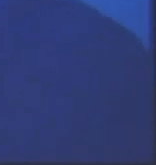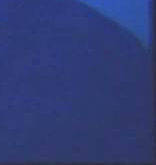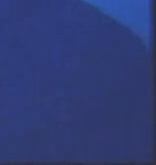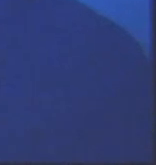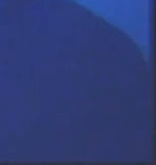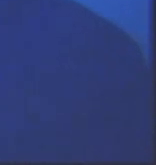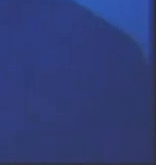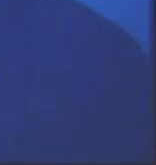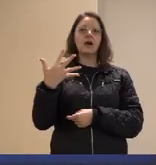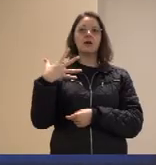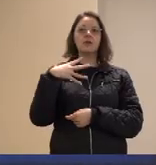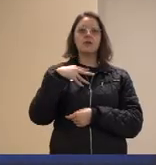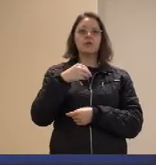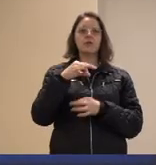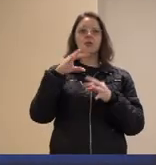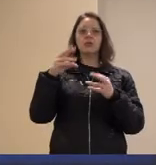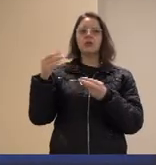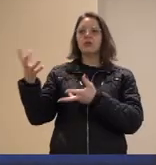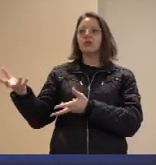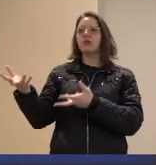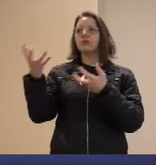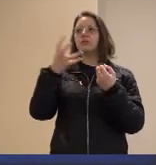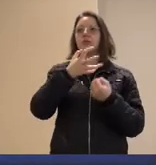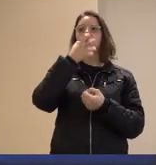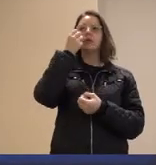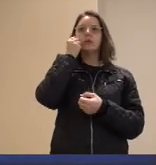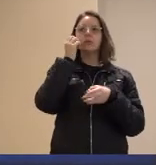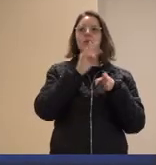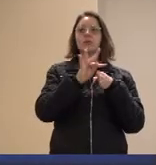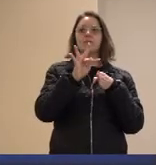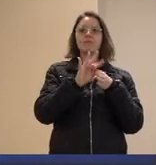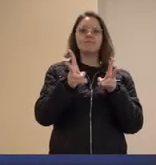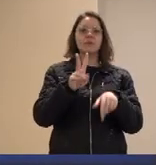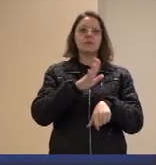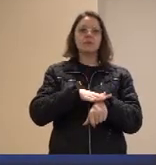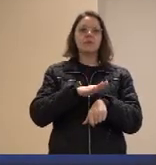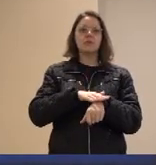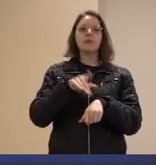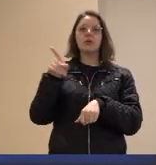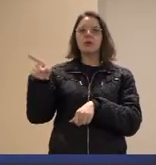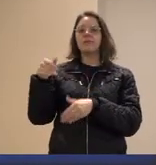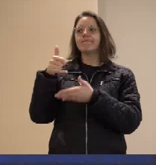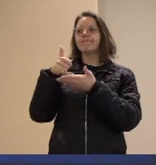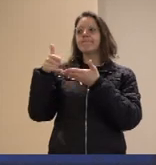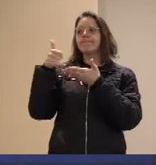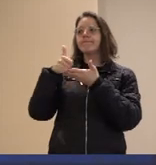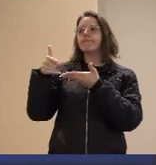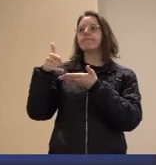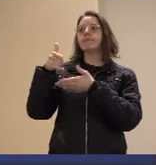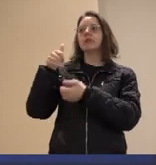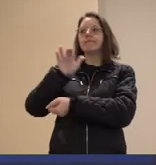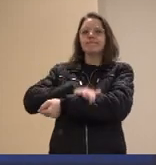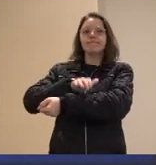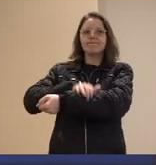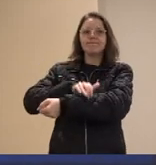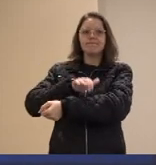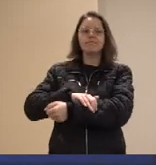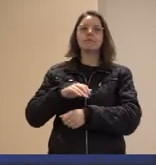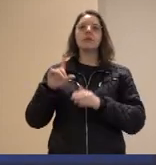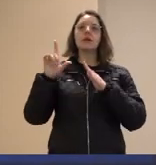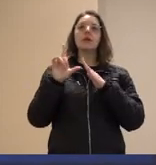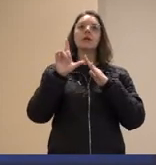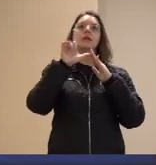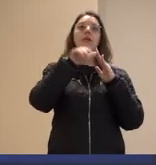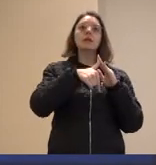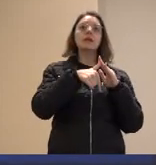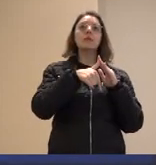foram tomados dela pelo conselho, pelo mesmo motivo, de ela ser usuária de drogas. Depois viemos para o